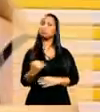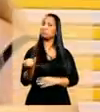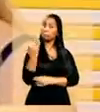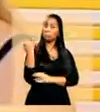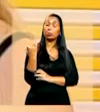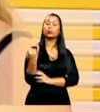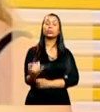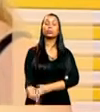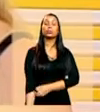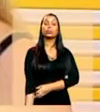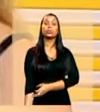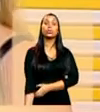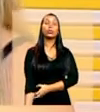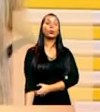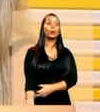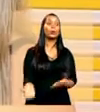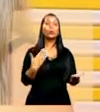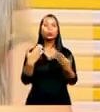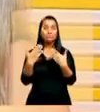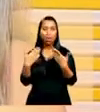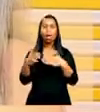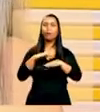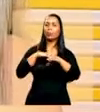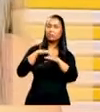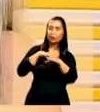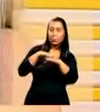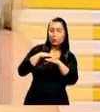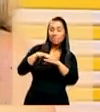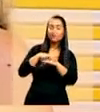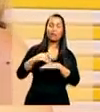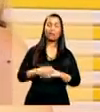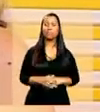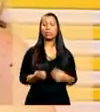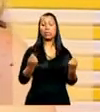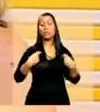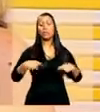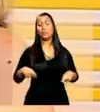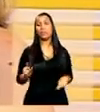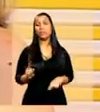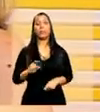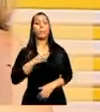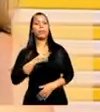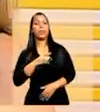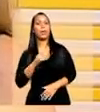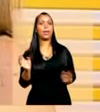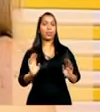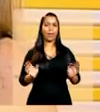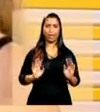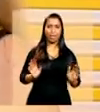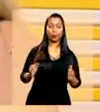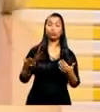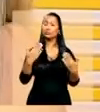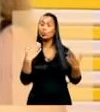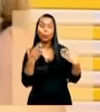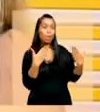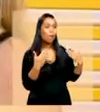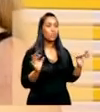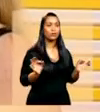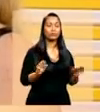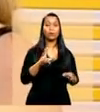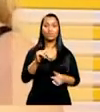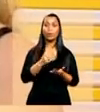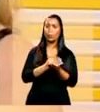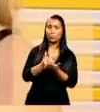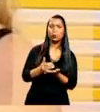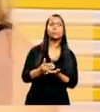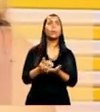É importante o diálogo, essa conversa, né? E não precisa ter medo, né, de conversar.